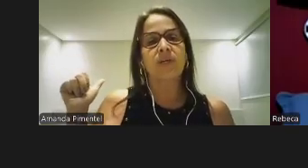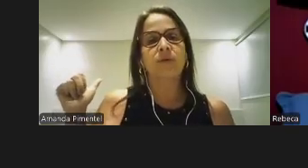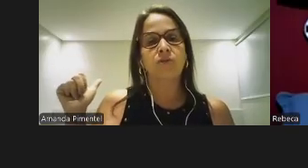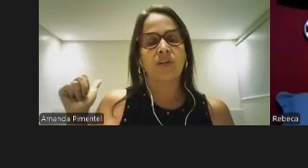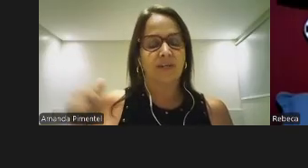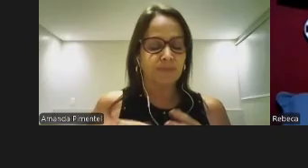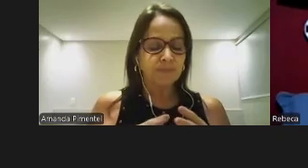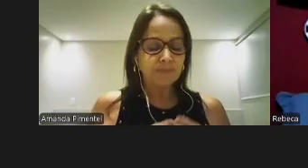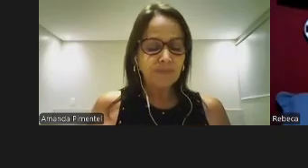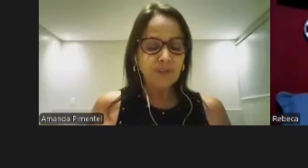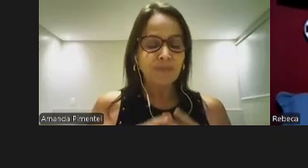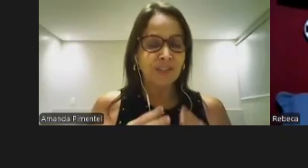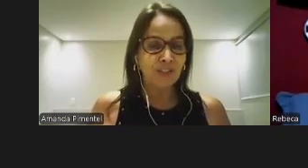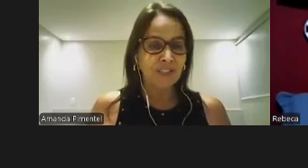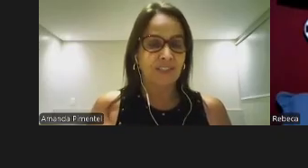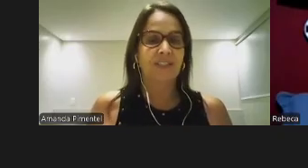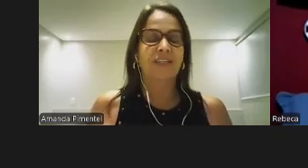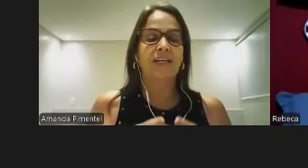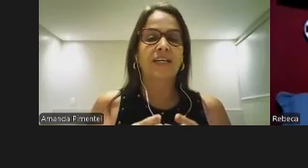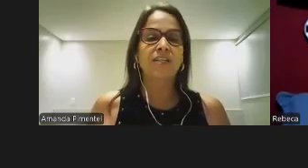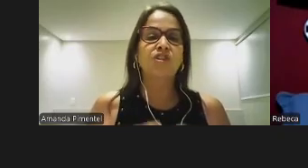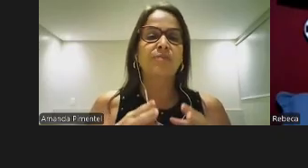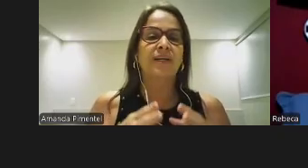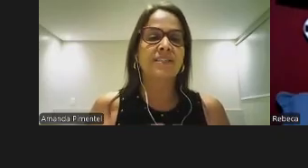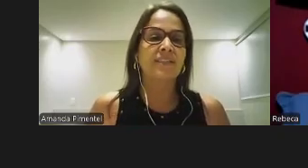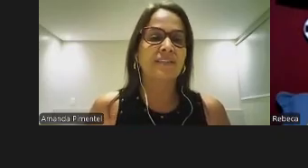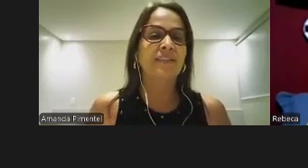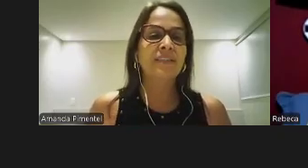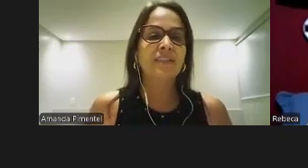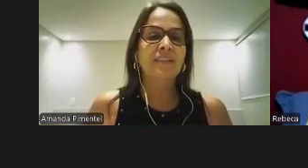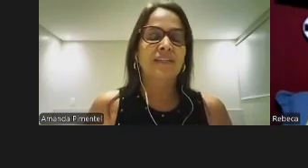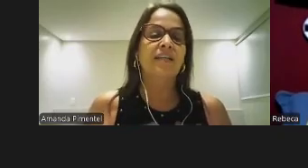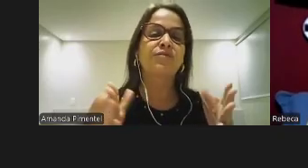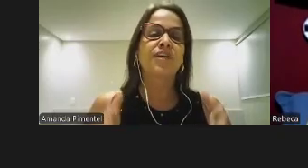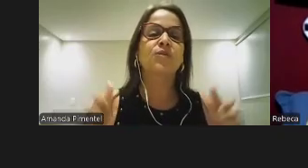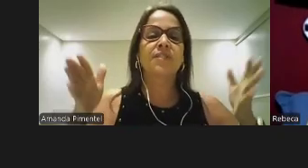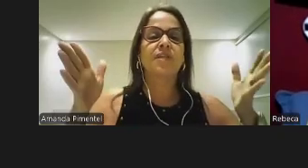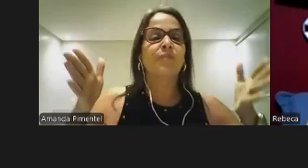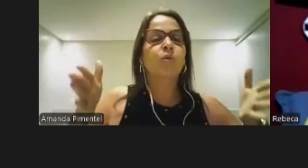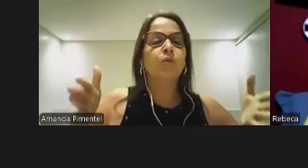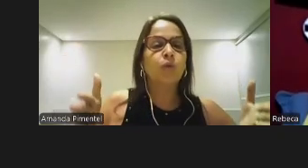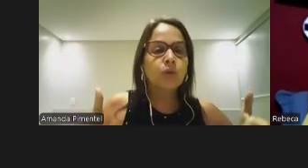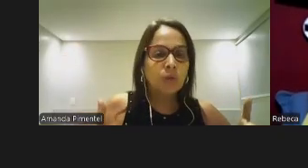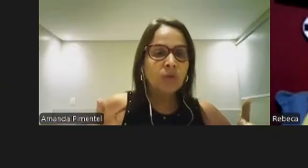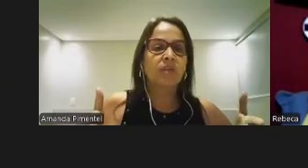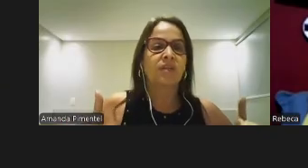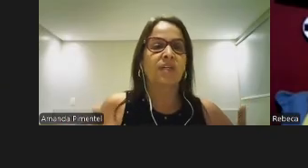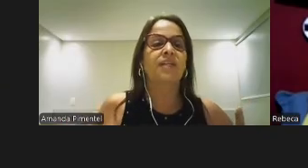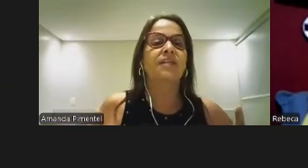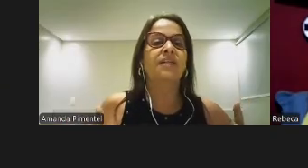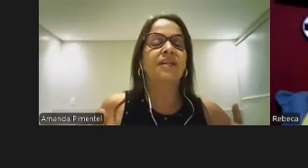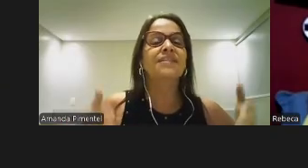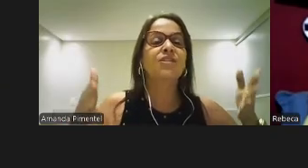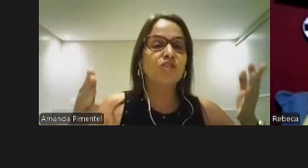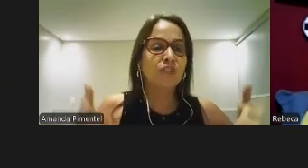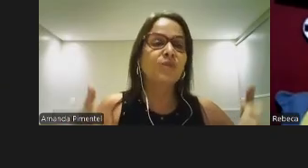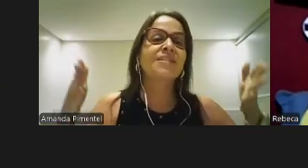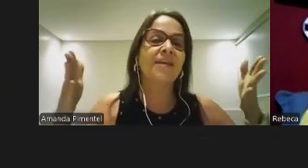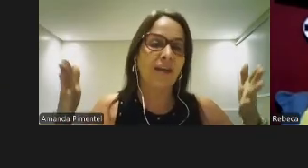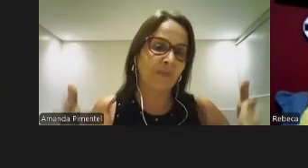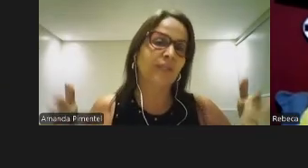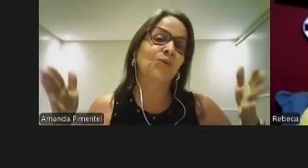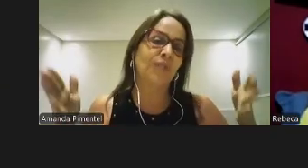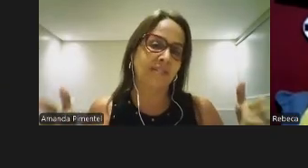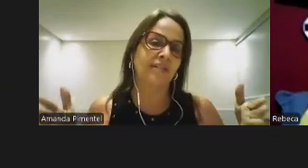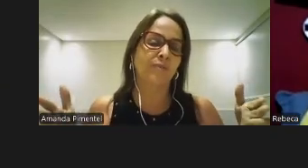solicitada pelo neuro já. Minha gente, este paciente, ele fez um exame curto, ele exigiu